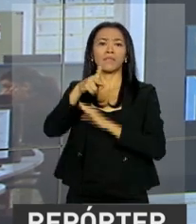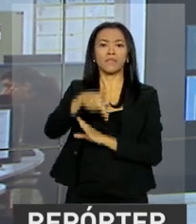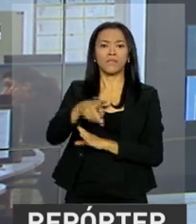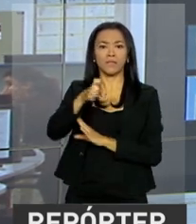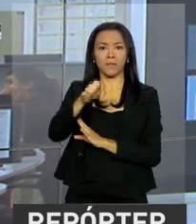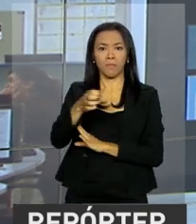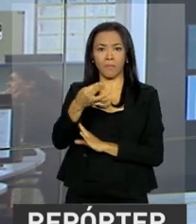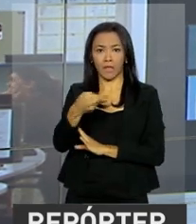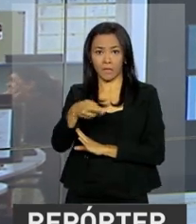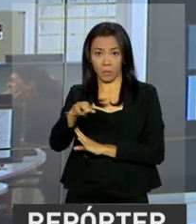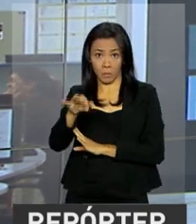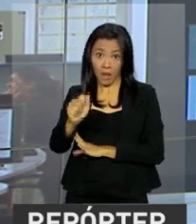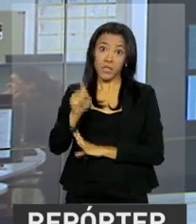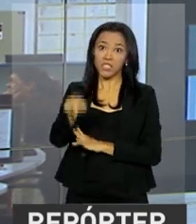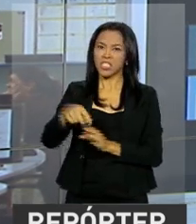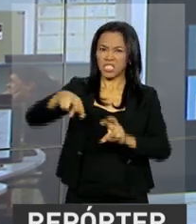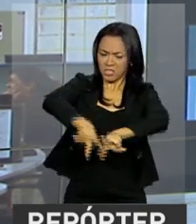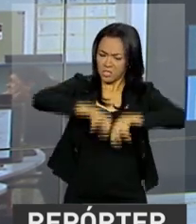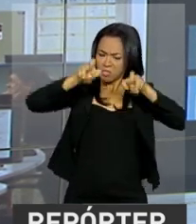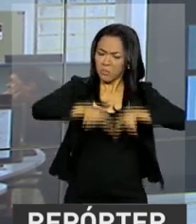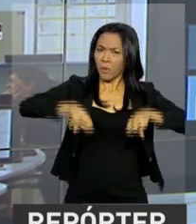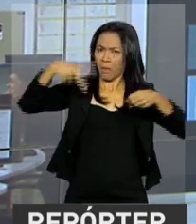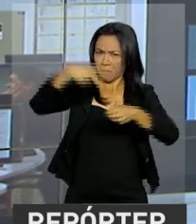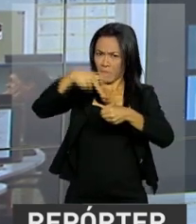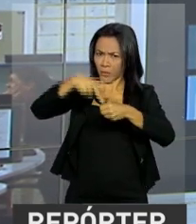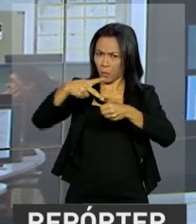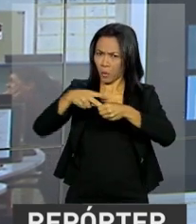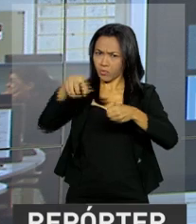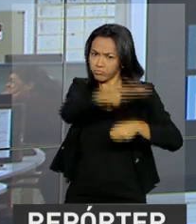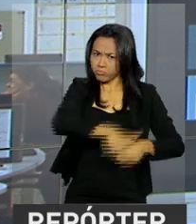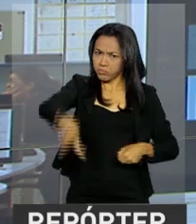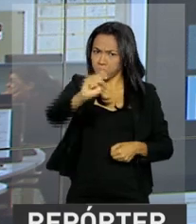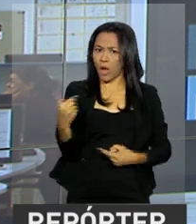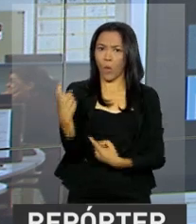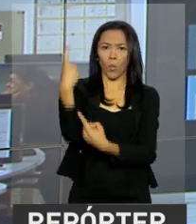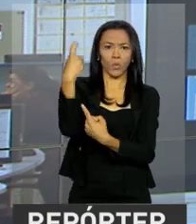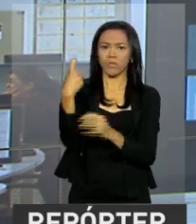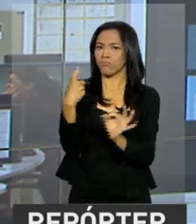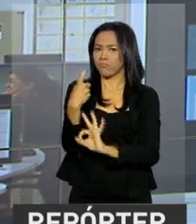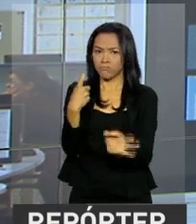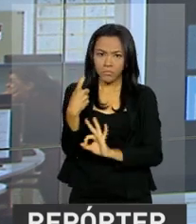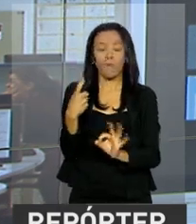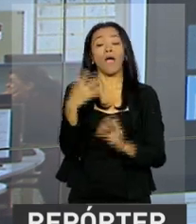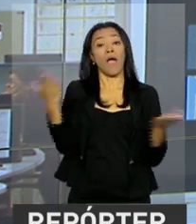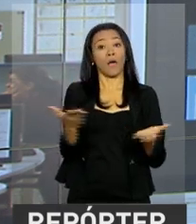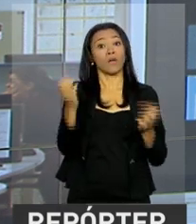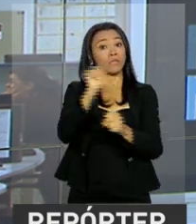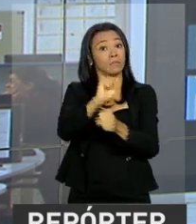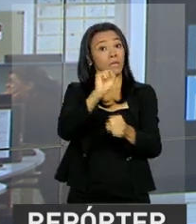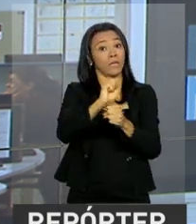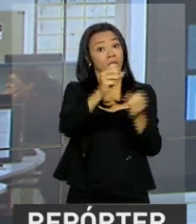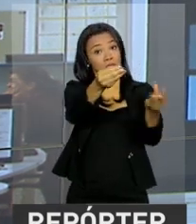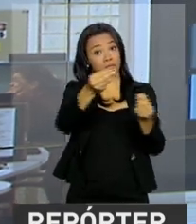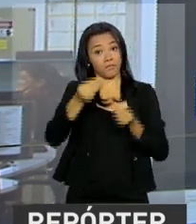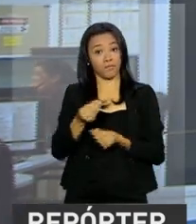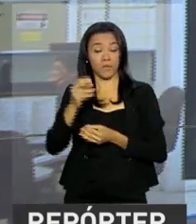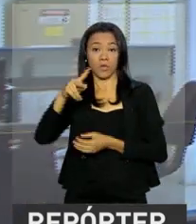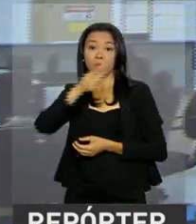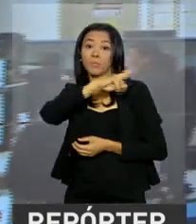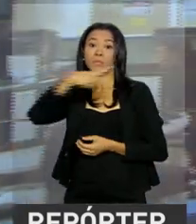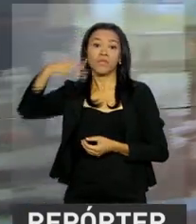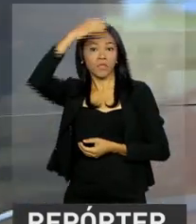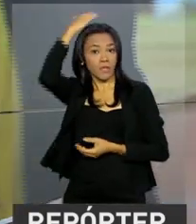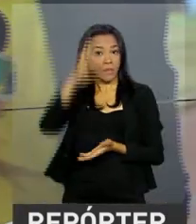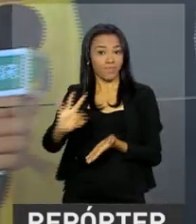de exploração do pré-sal. A medida segue agora para a sanção do presidente Michel Temer. Vamos então conversar com a repórter Paula